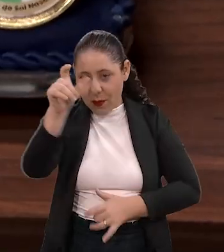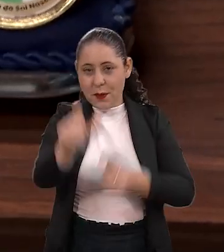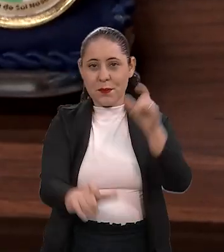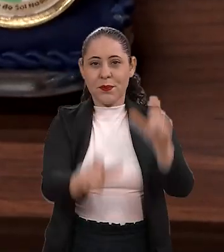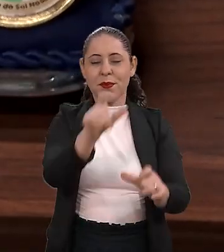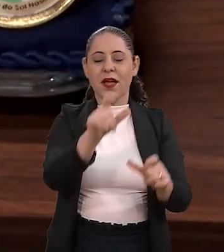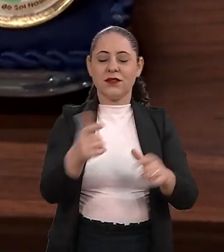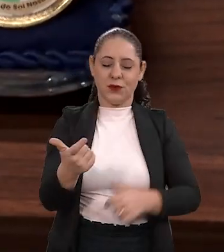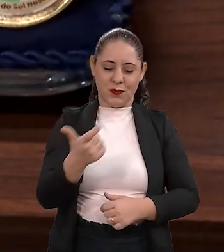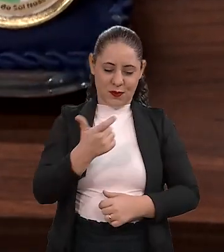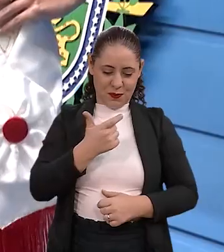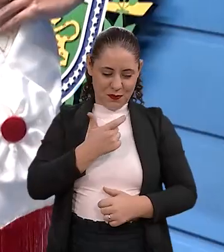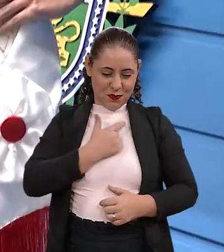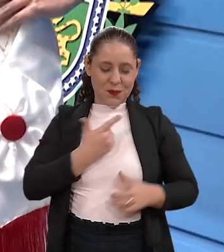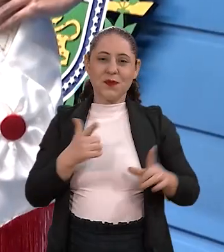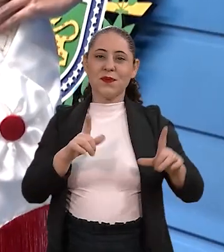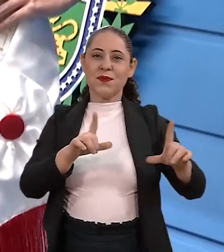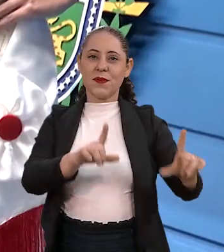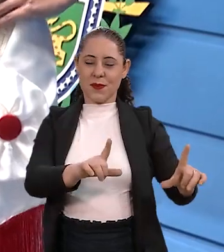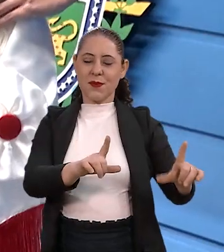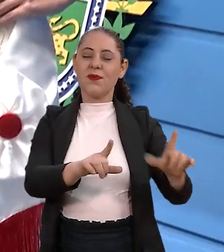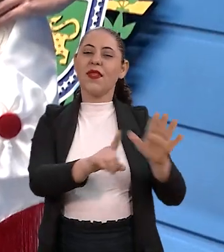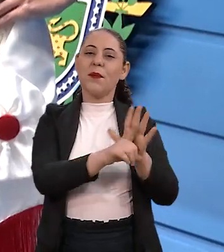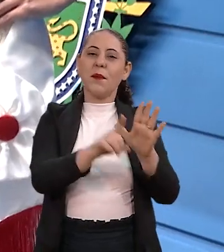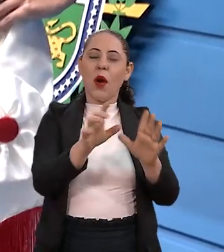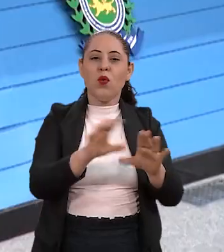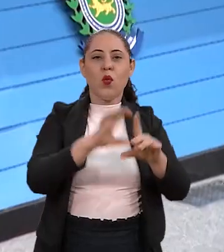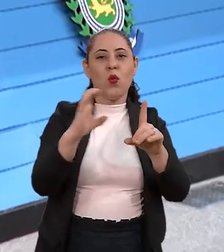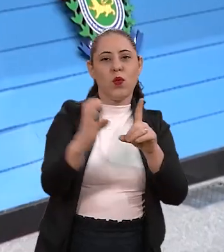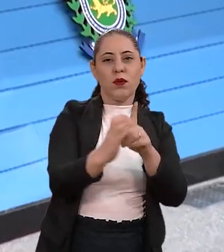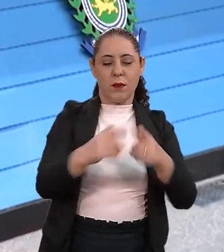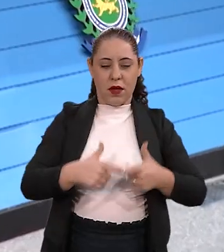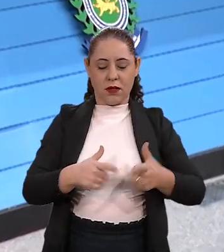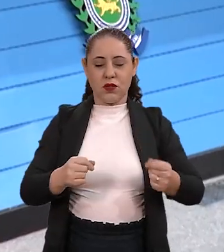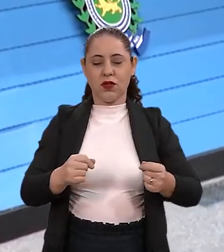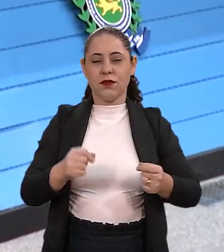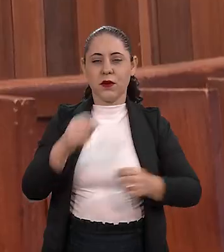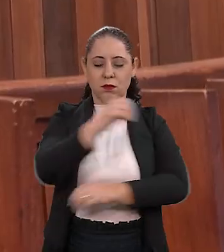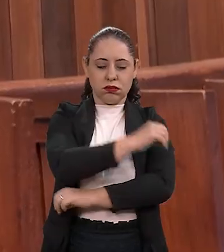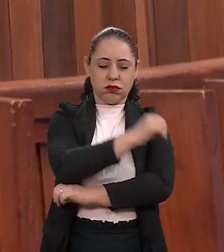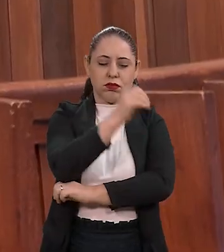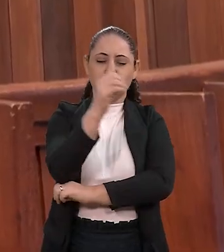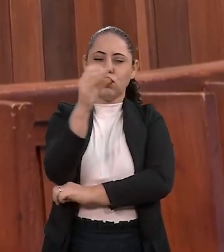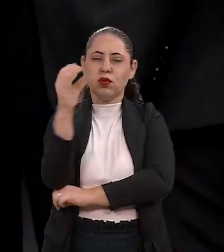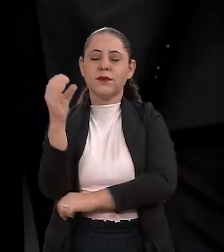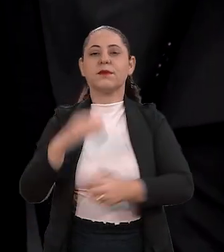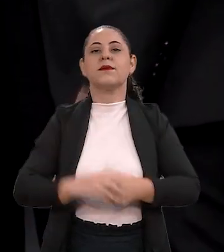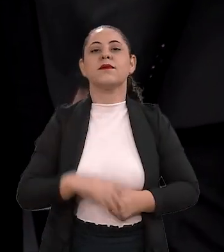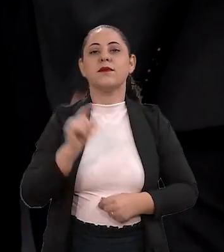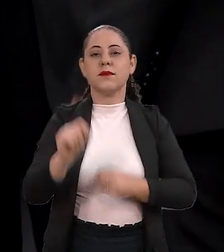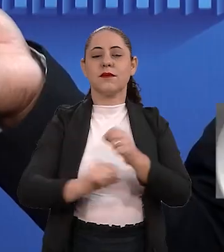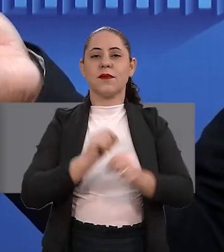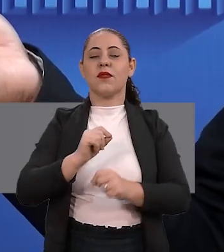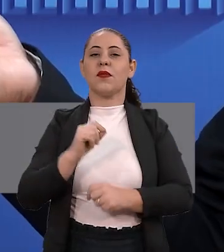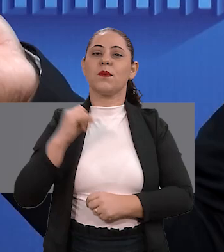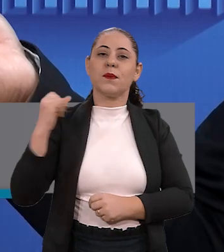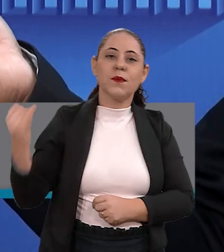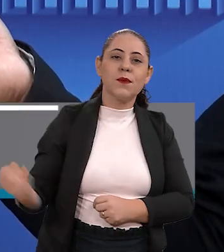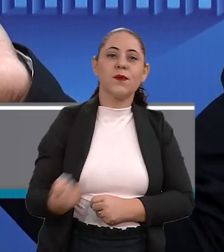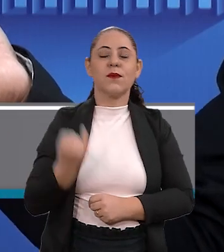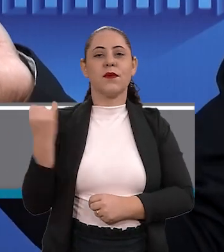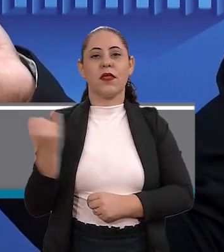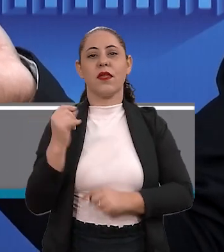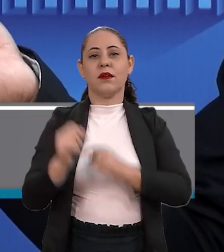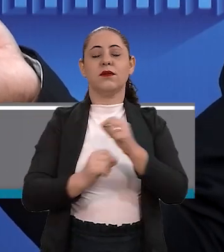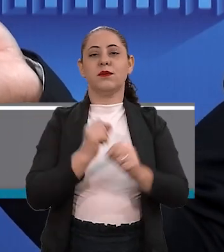os homenageados foram agraciados com a comenda do mérito da comunidade japonesa Terra do Sol Nascente. Feliz de ter a